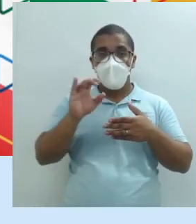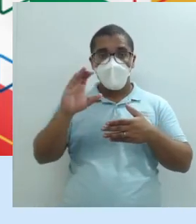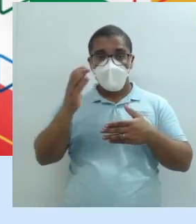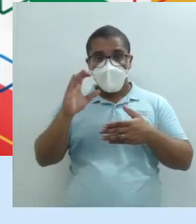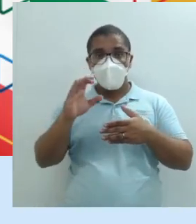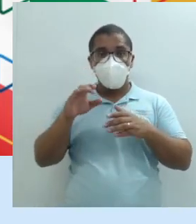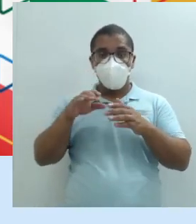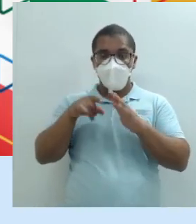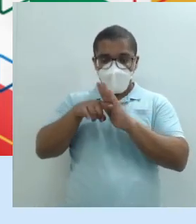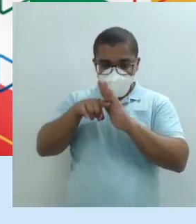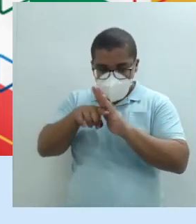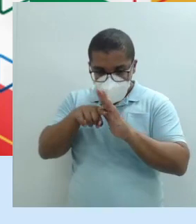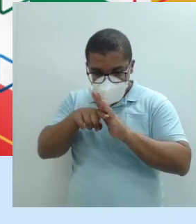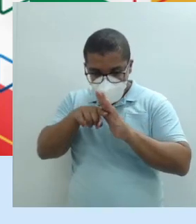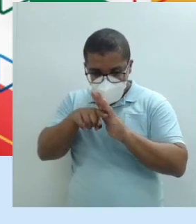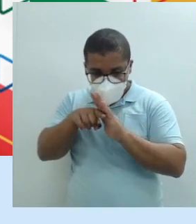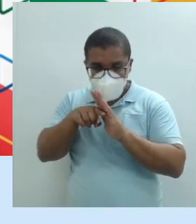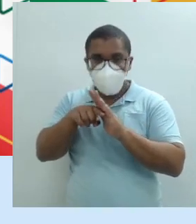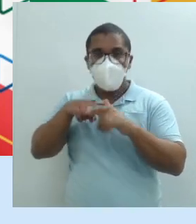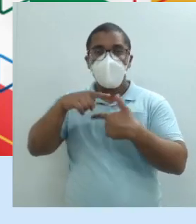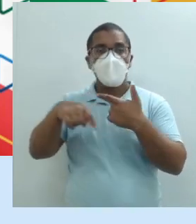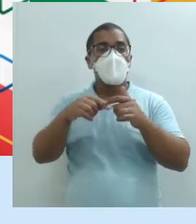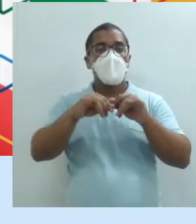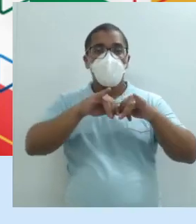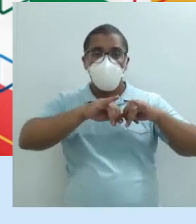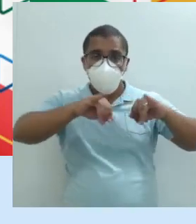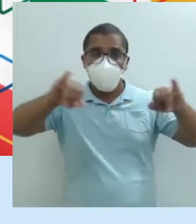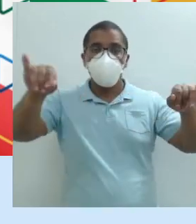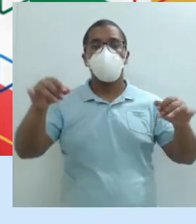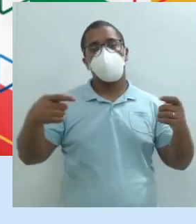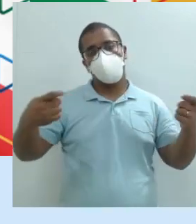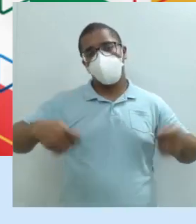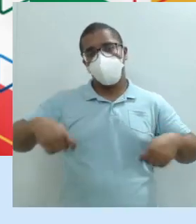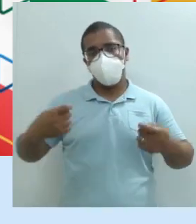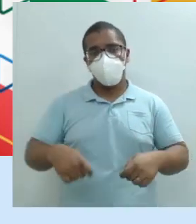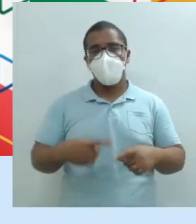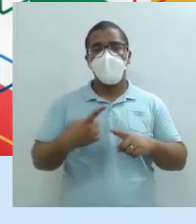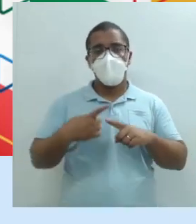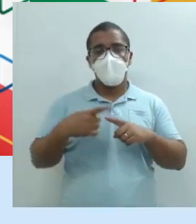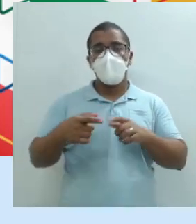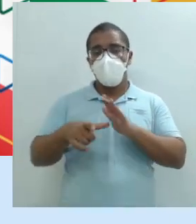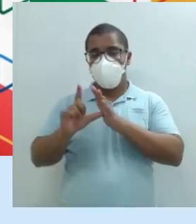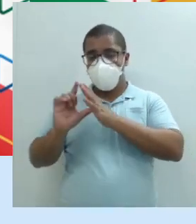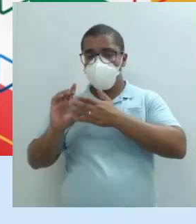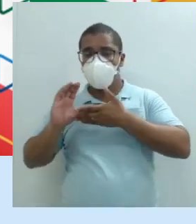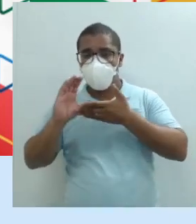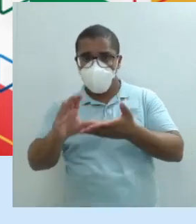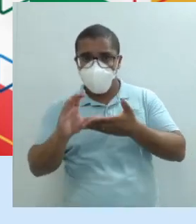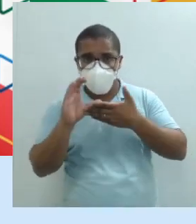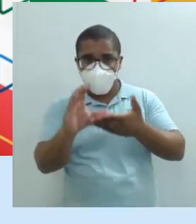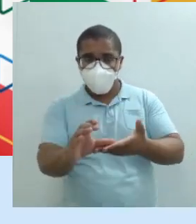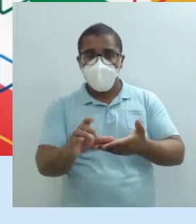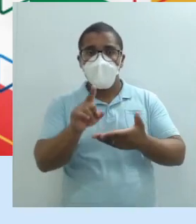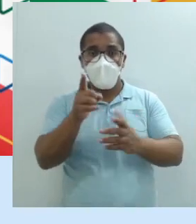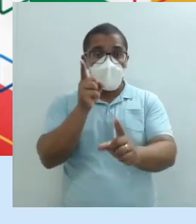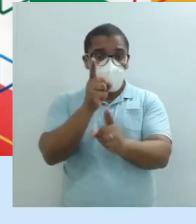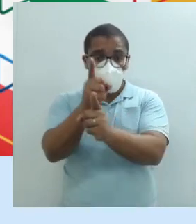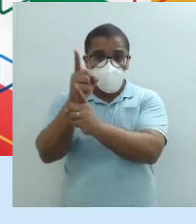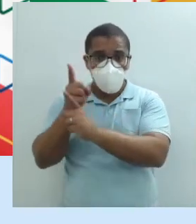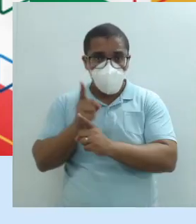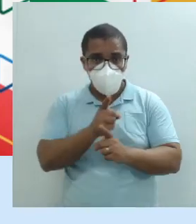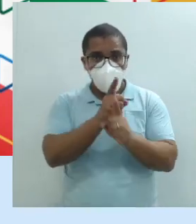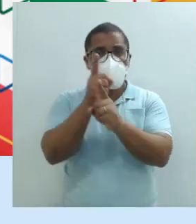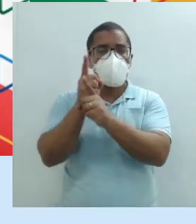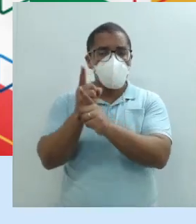precisa devolver a ela, né, um tanto aí do investimento através das suas descobertas e das